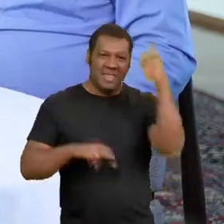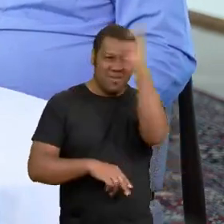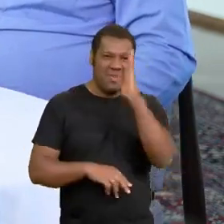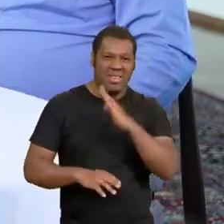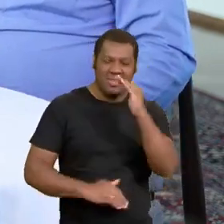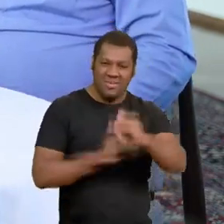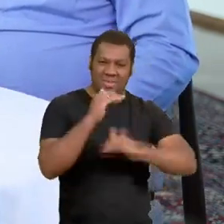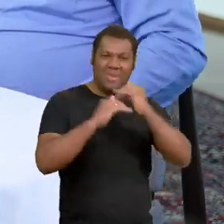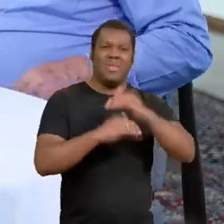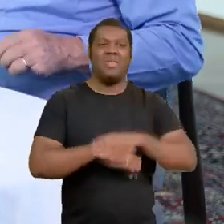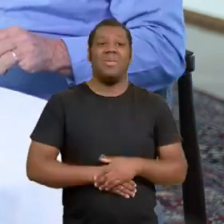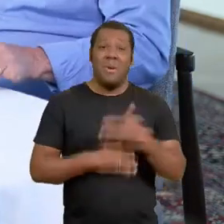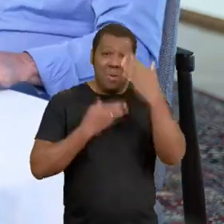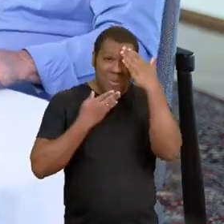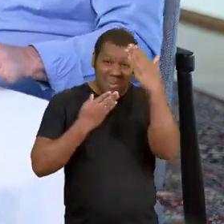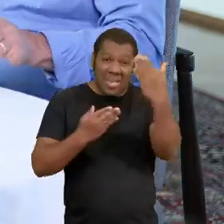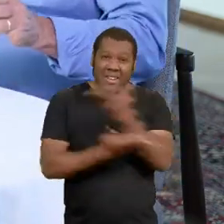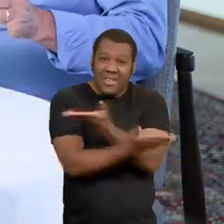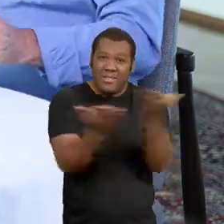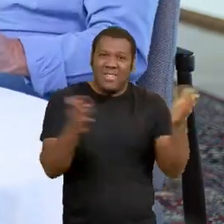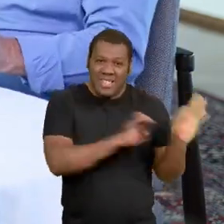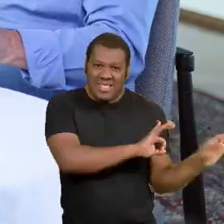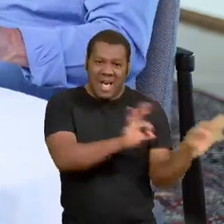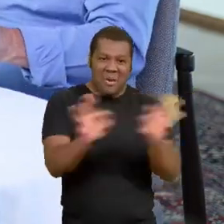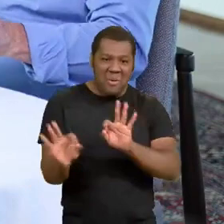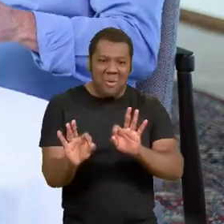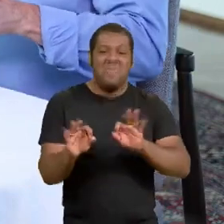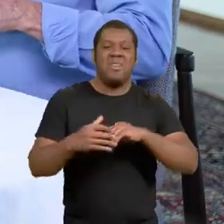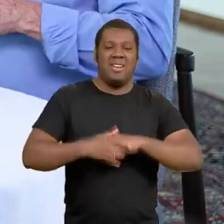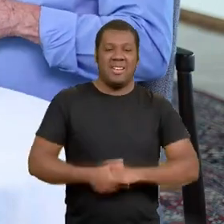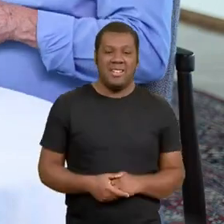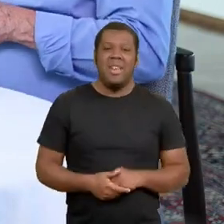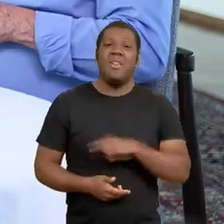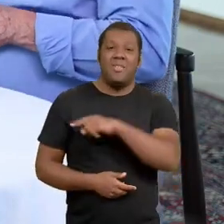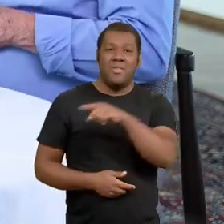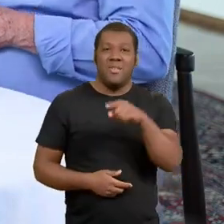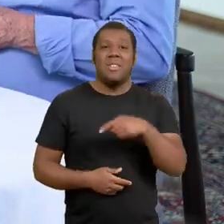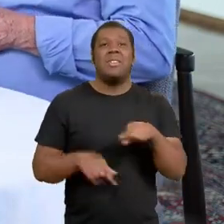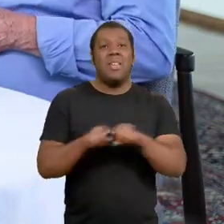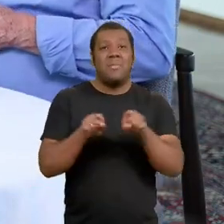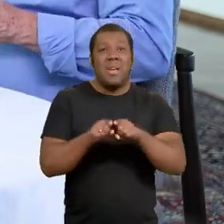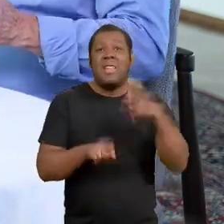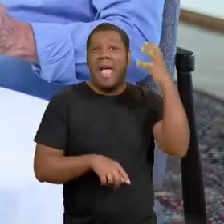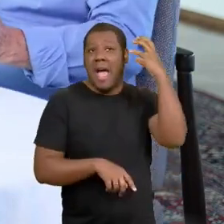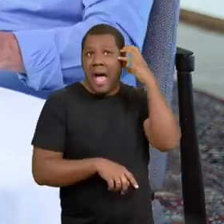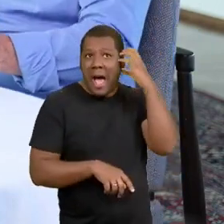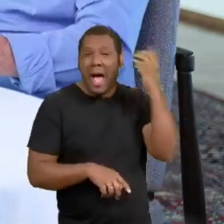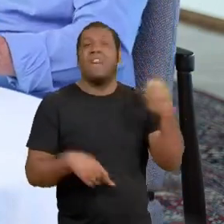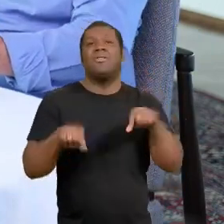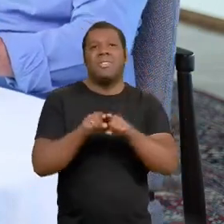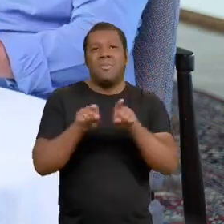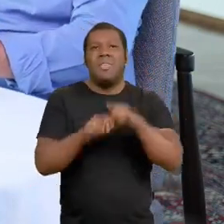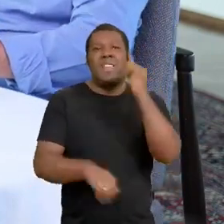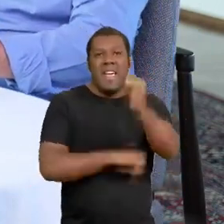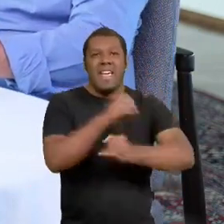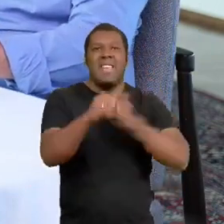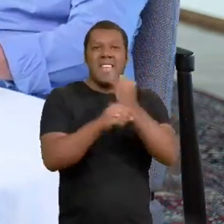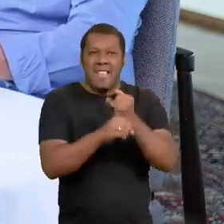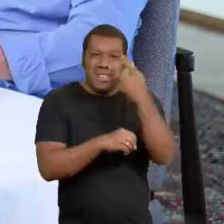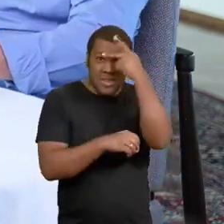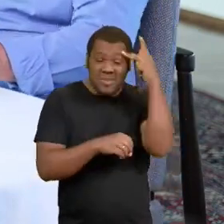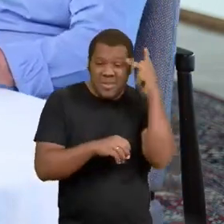vocês, quando vocês ouvirem a gente, pelas rádios também, não só na internet, né? A gente tem muitas rádios repetindo esse programa.